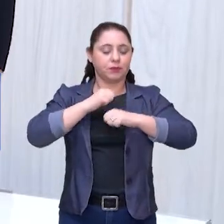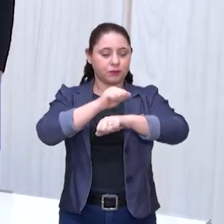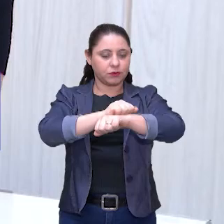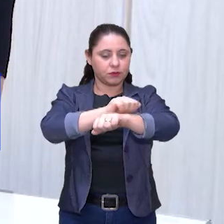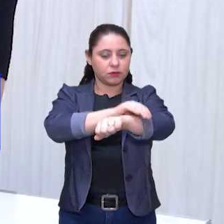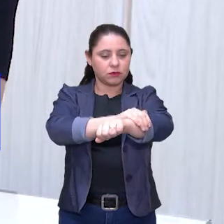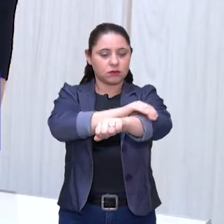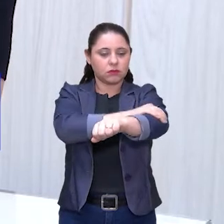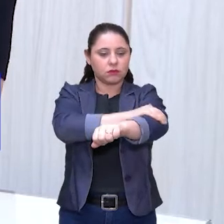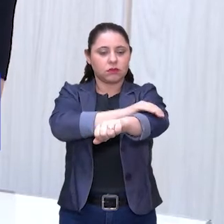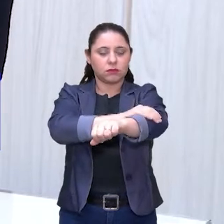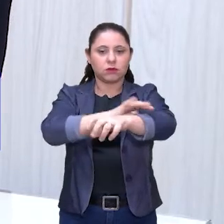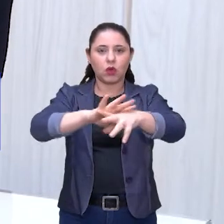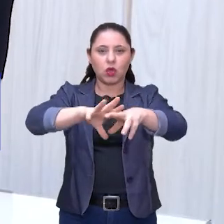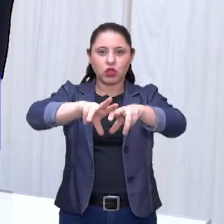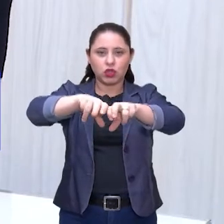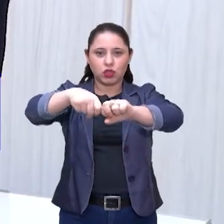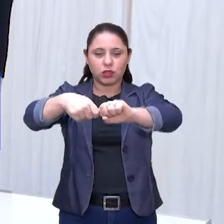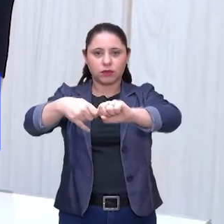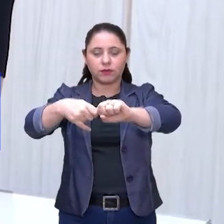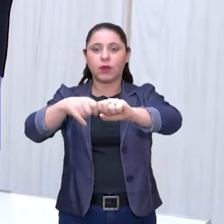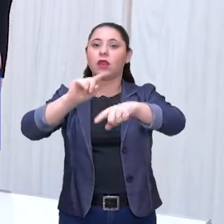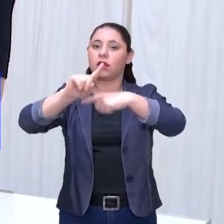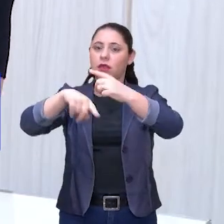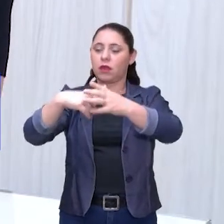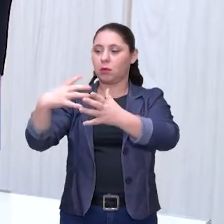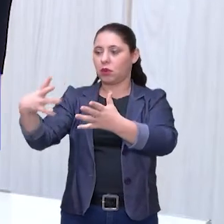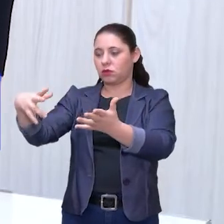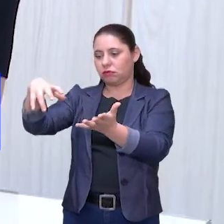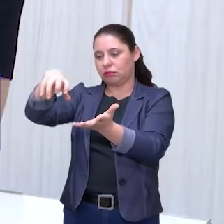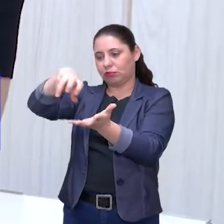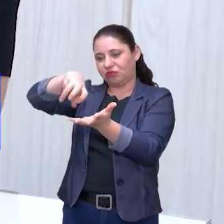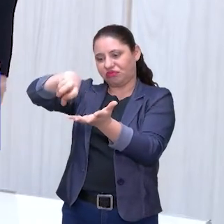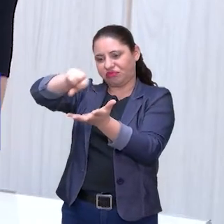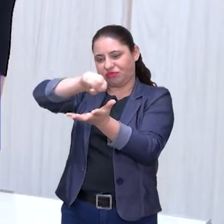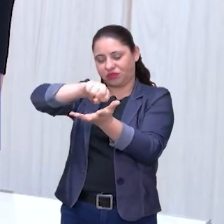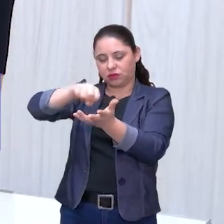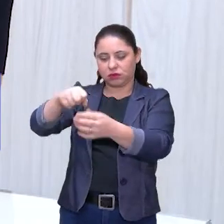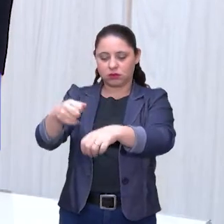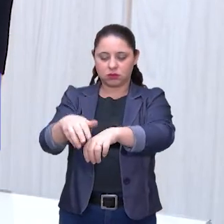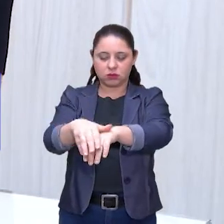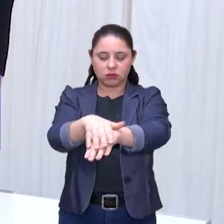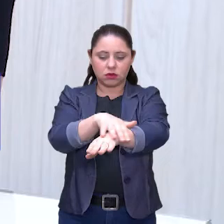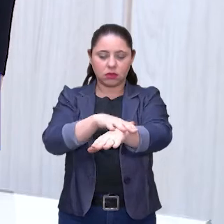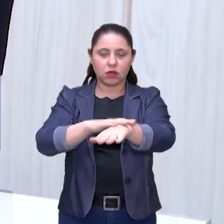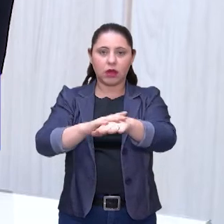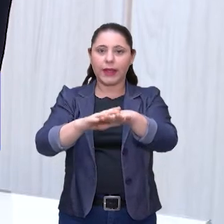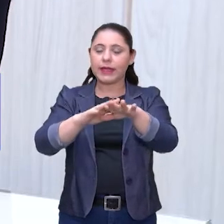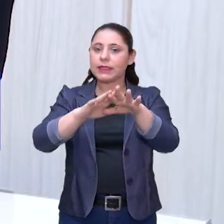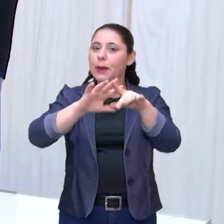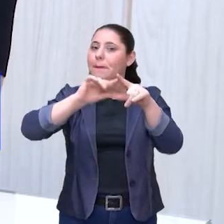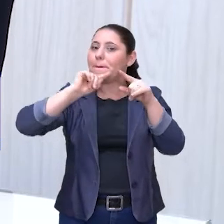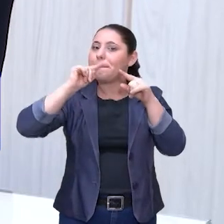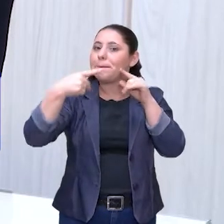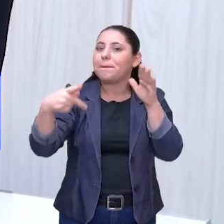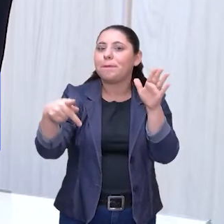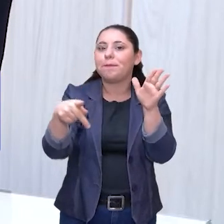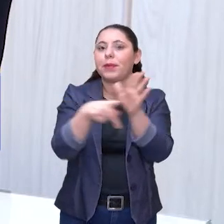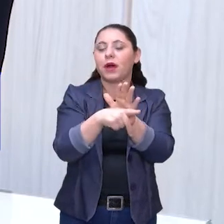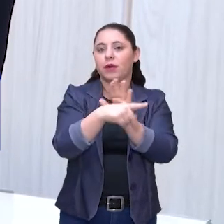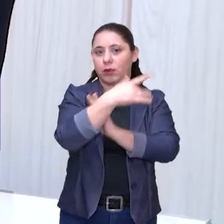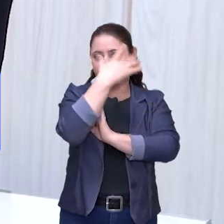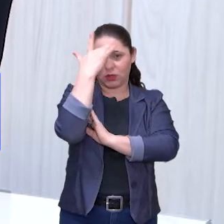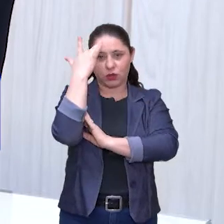passar delicadamente a toalha, passar o hidratante, hidratar muito bem. Existem